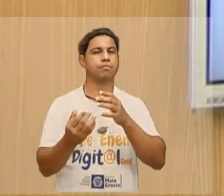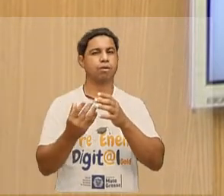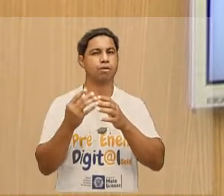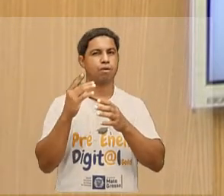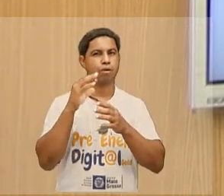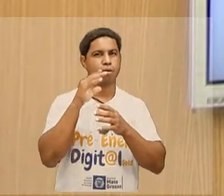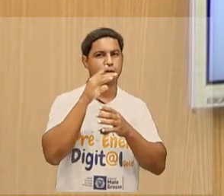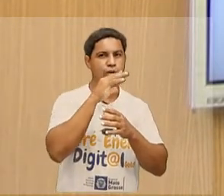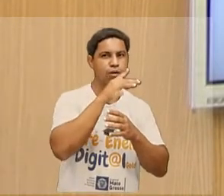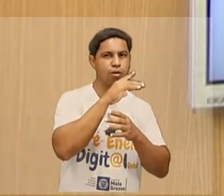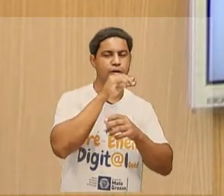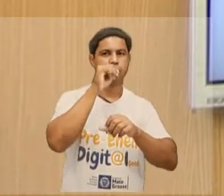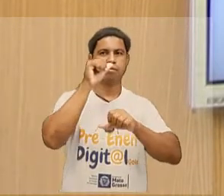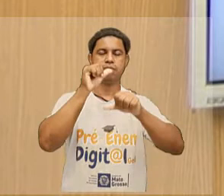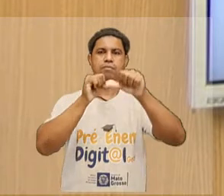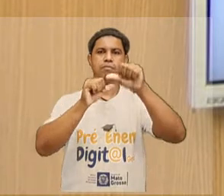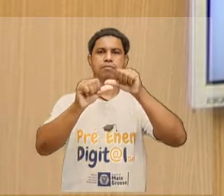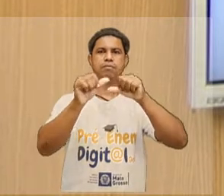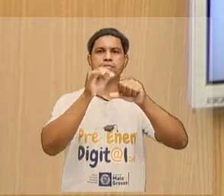energia elétrica em energia